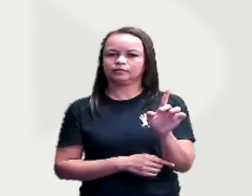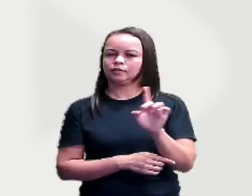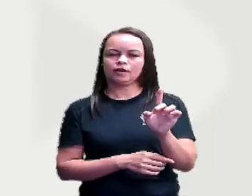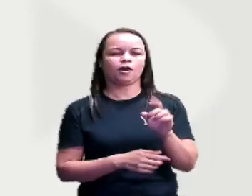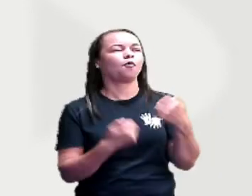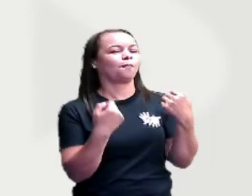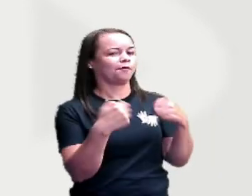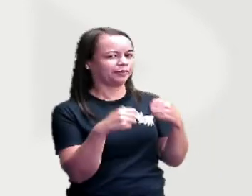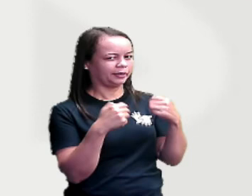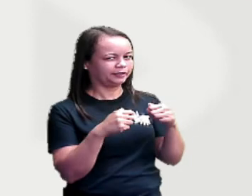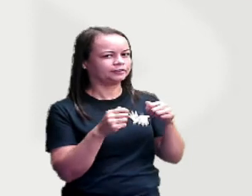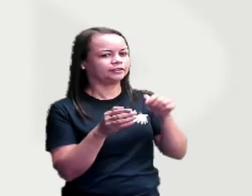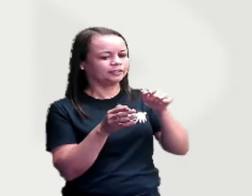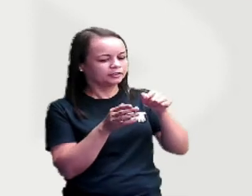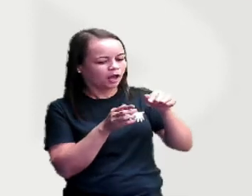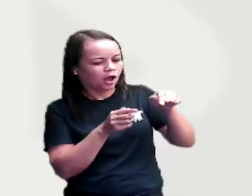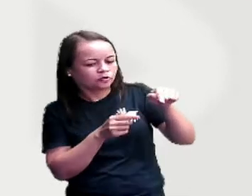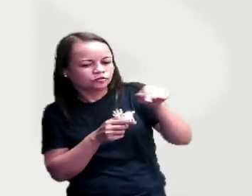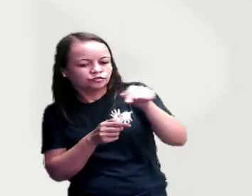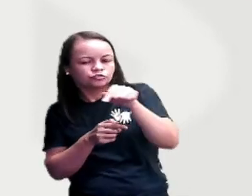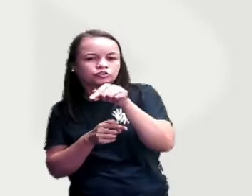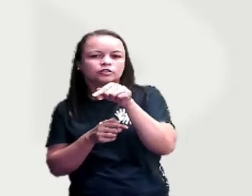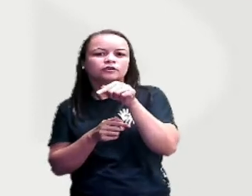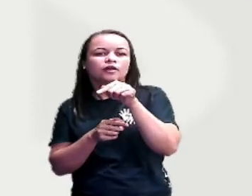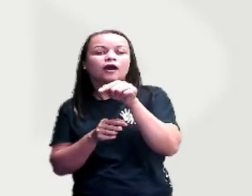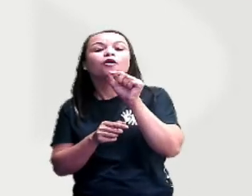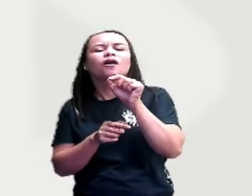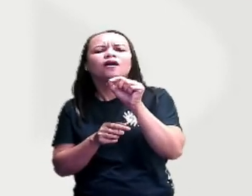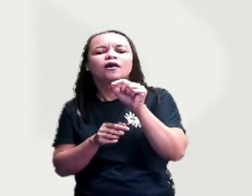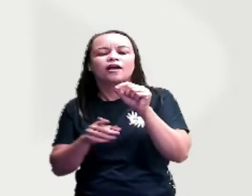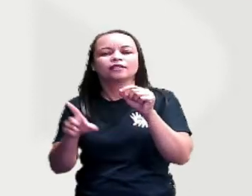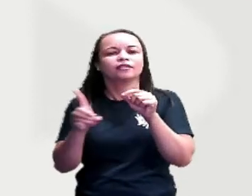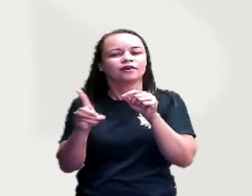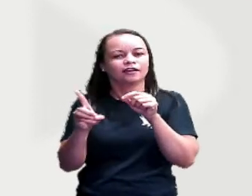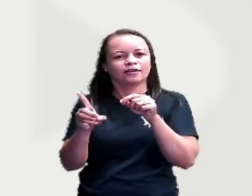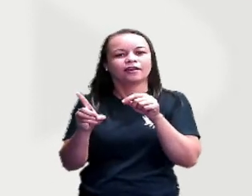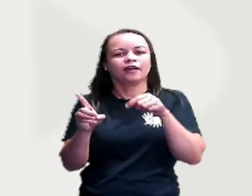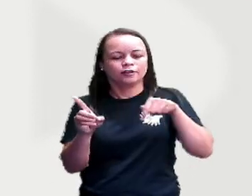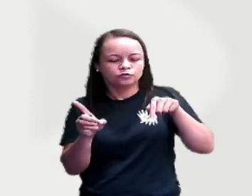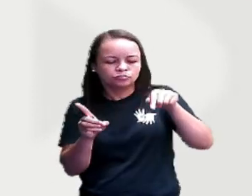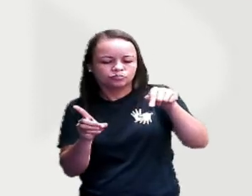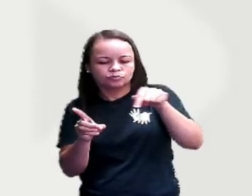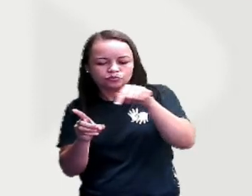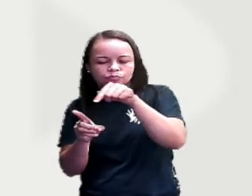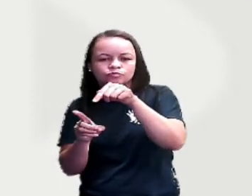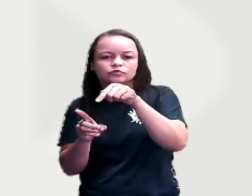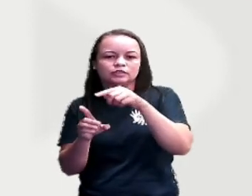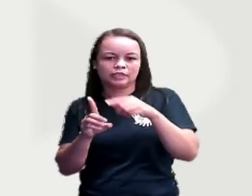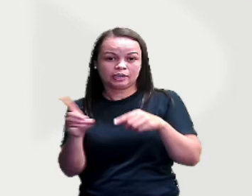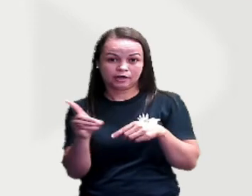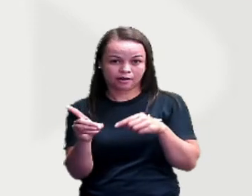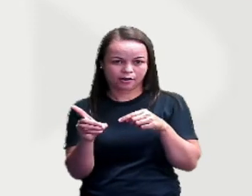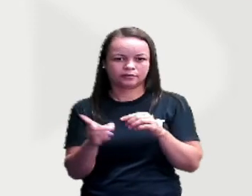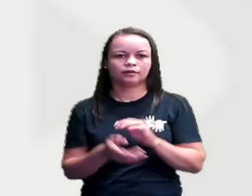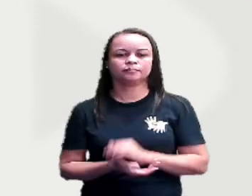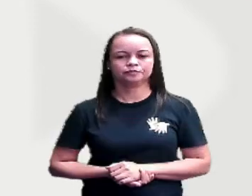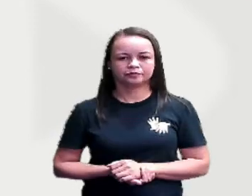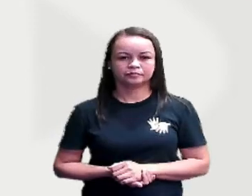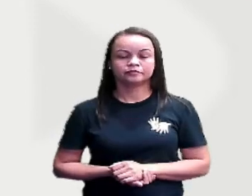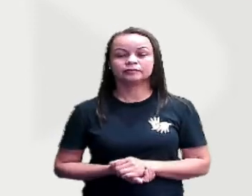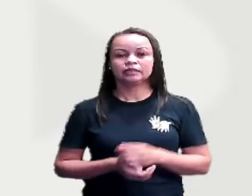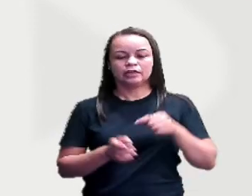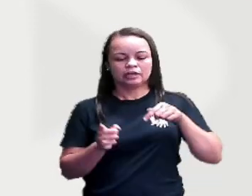ó, girar para a direita. Então, ó, ela vai girar para a direita e